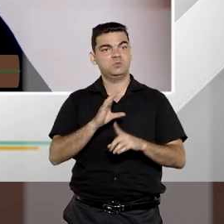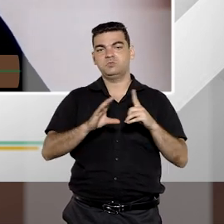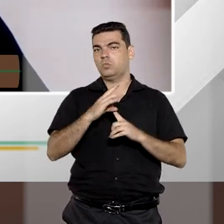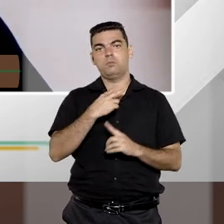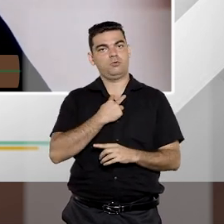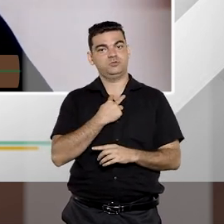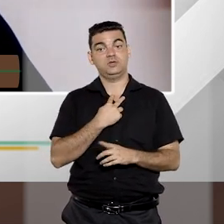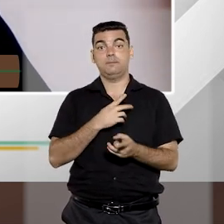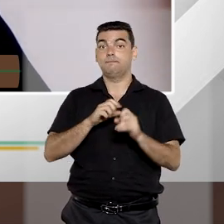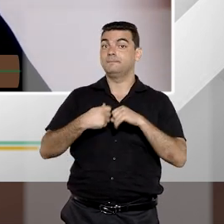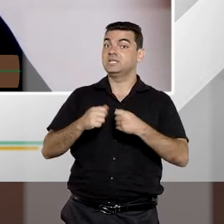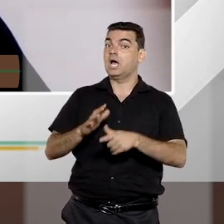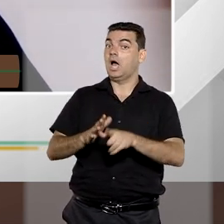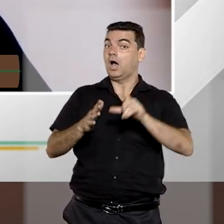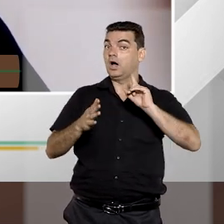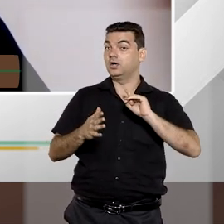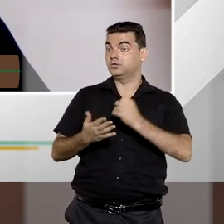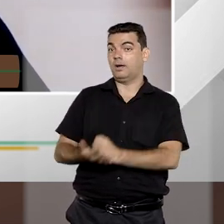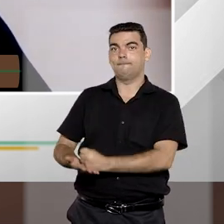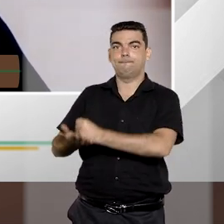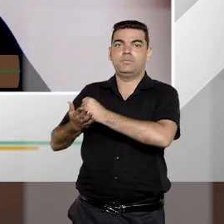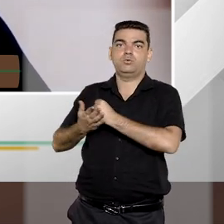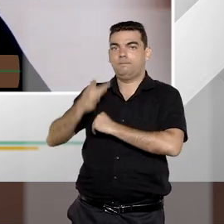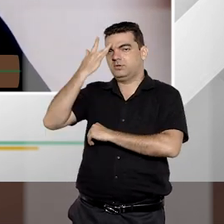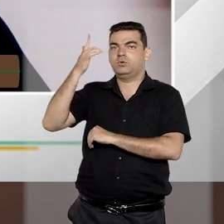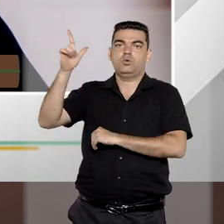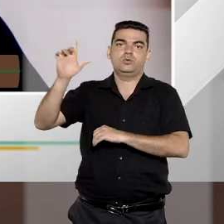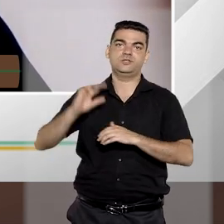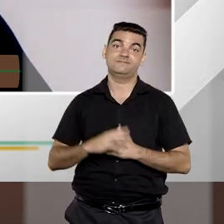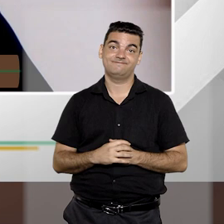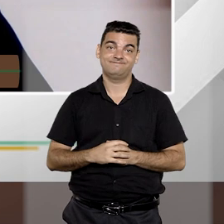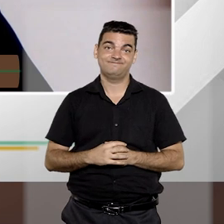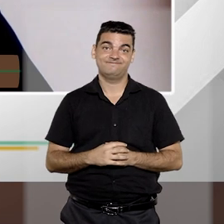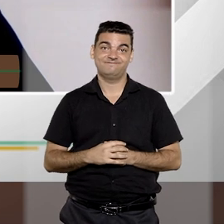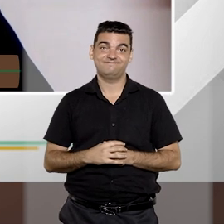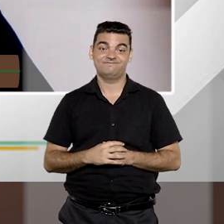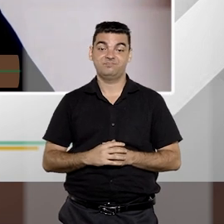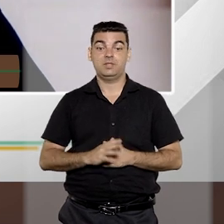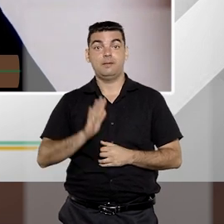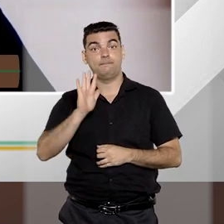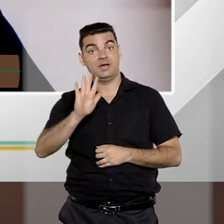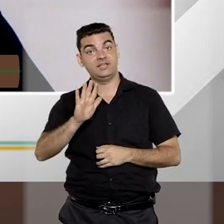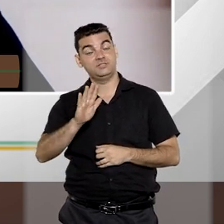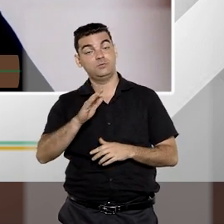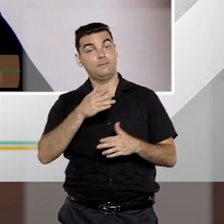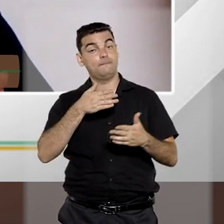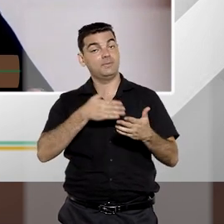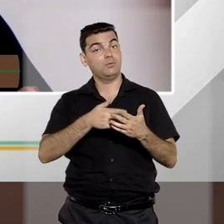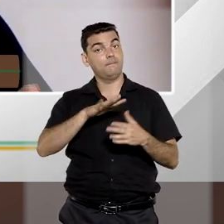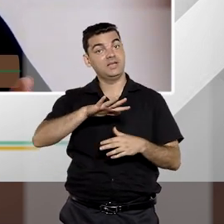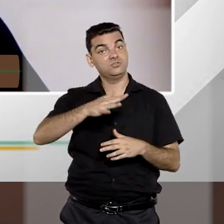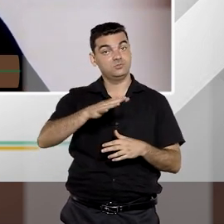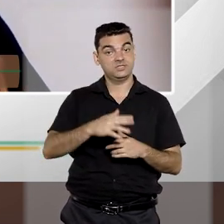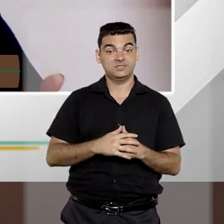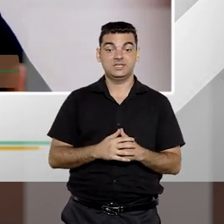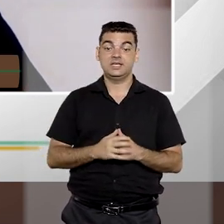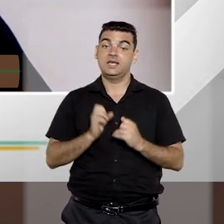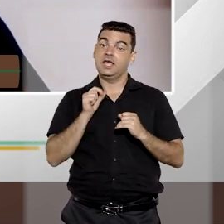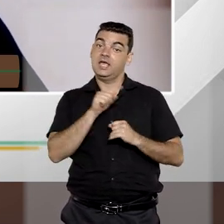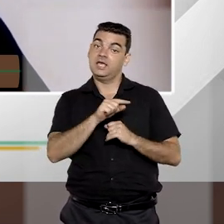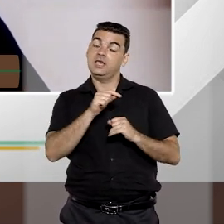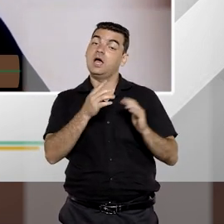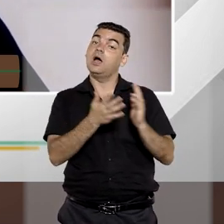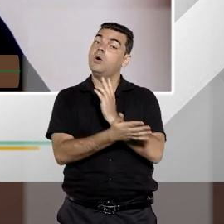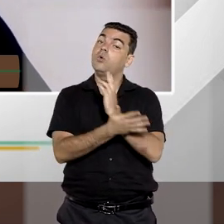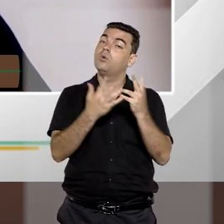vida civil sem que esteja representado pelo seu curador. Agora, a interdição parcial, ele permite que possa